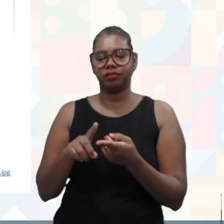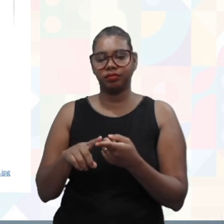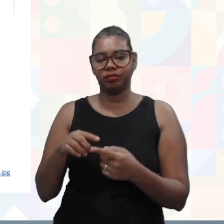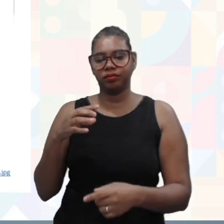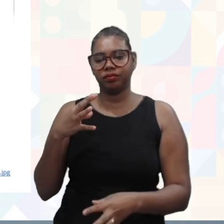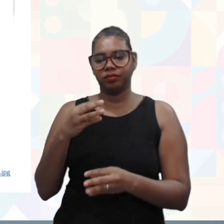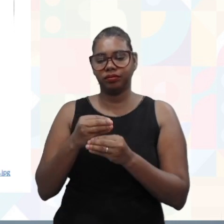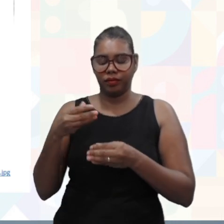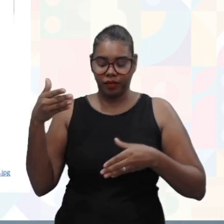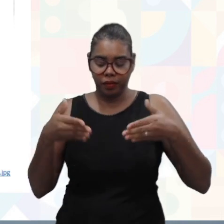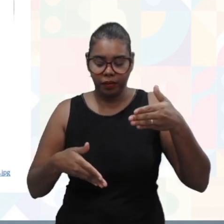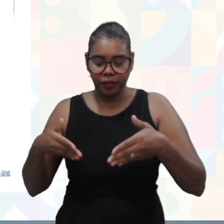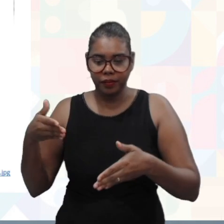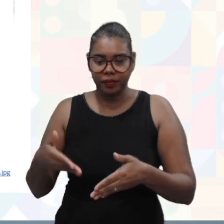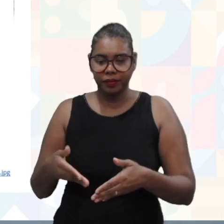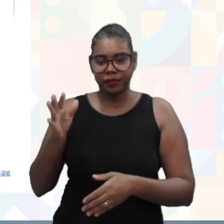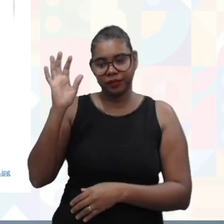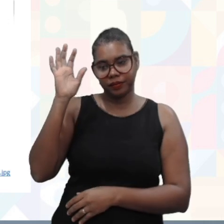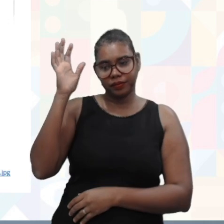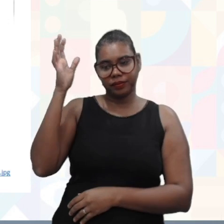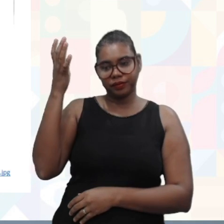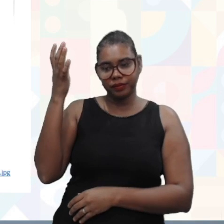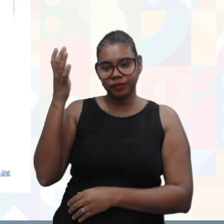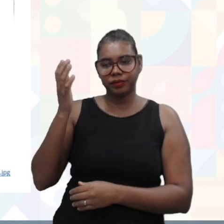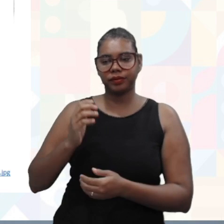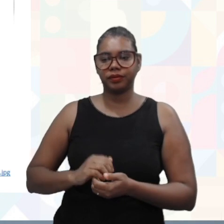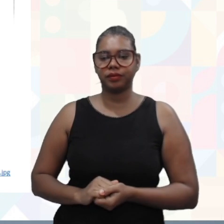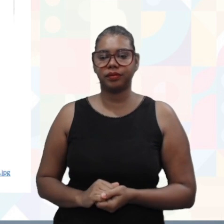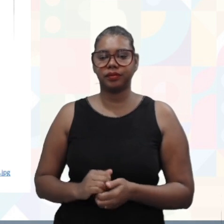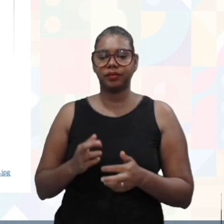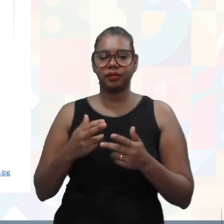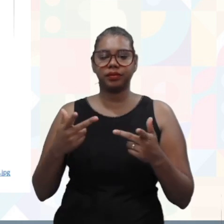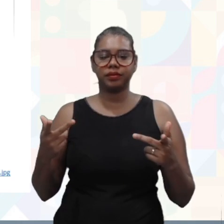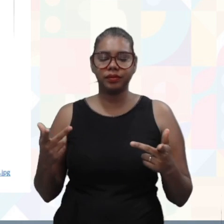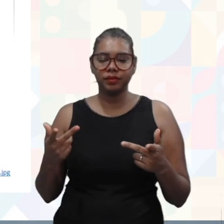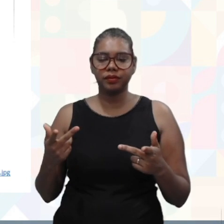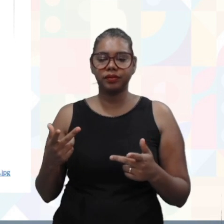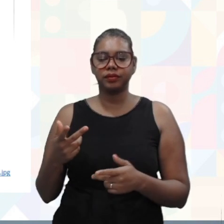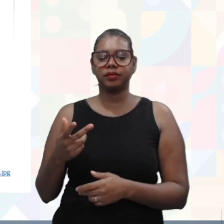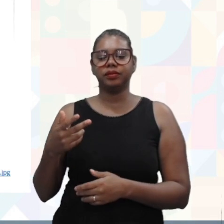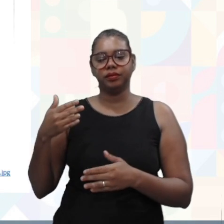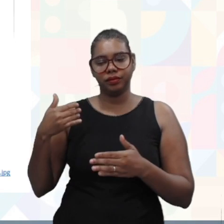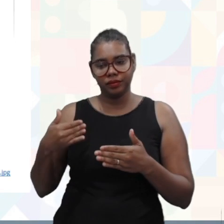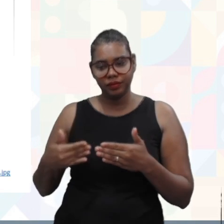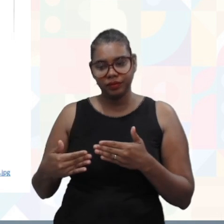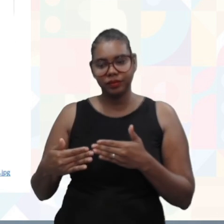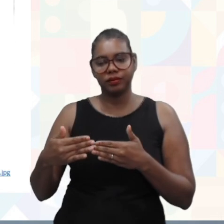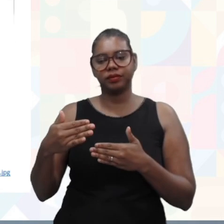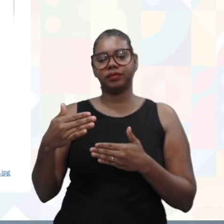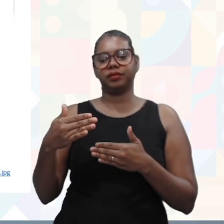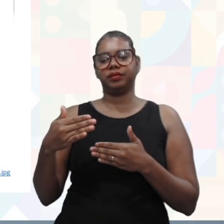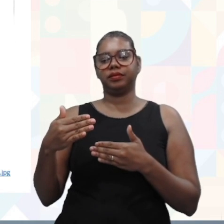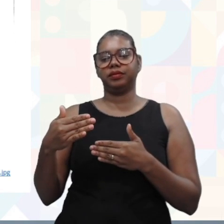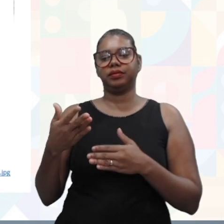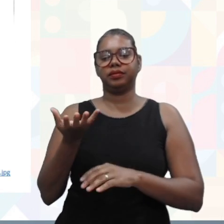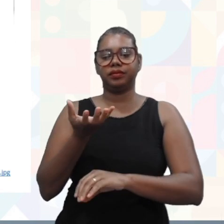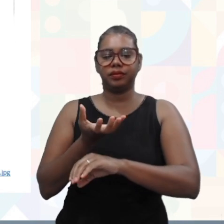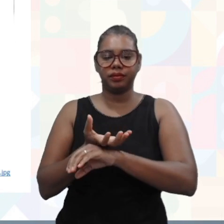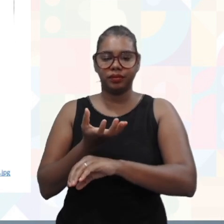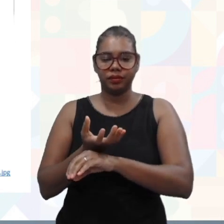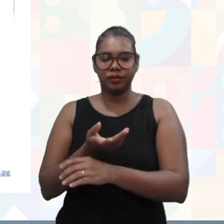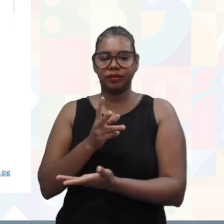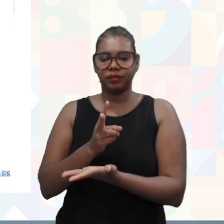numa participação na tomada de decisões. É algo que a gente vai caminhar aqui, enquanto disciplina,